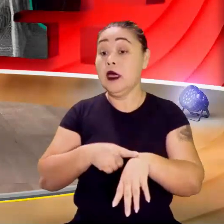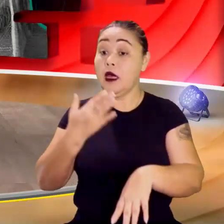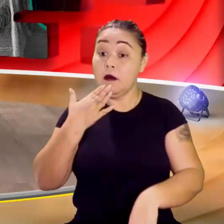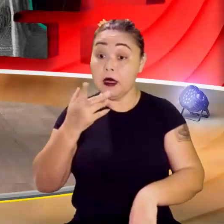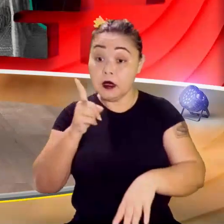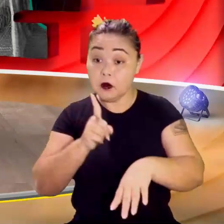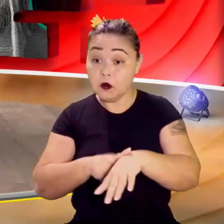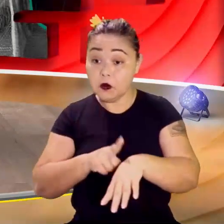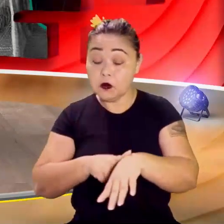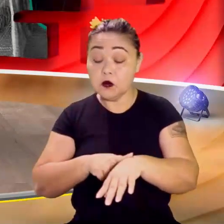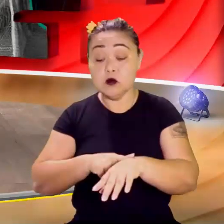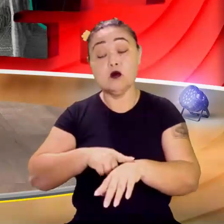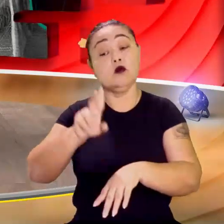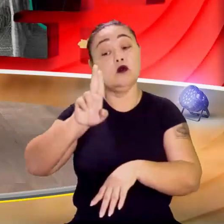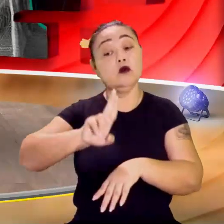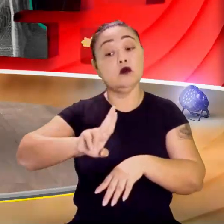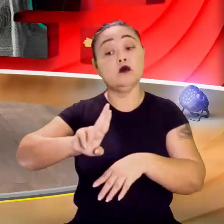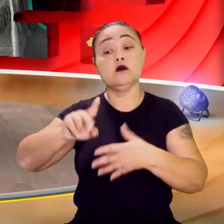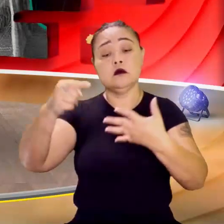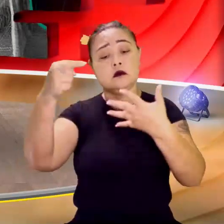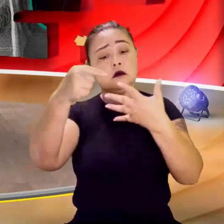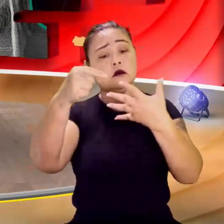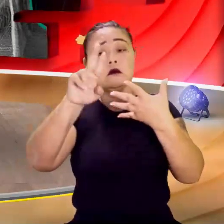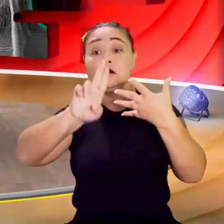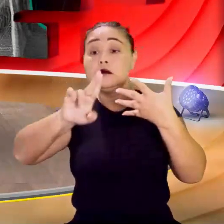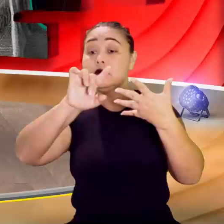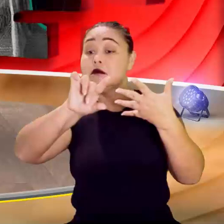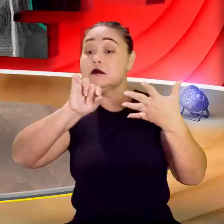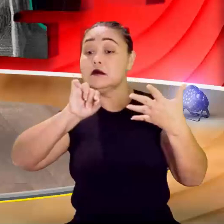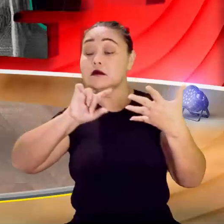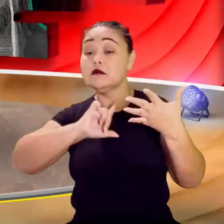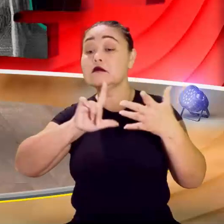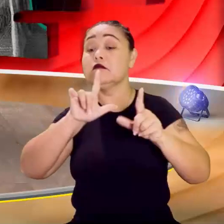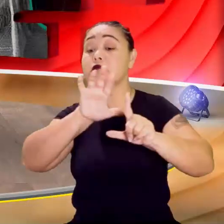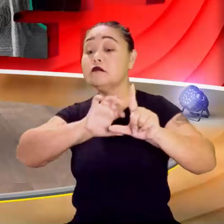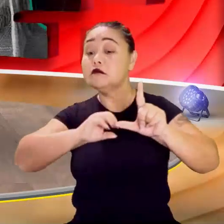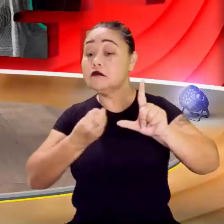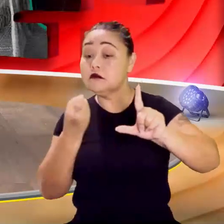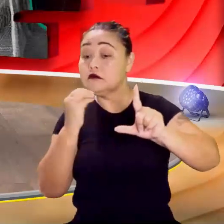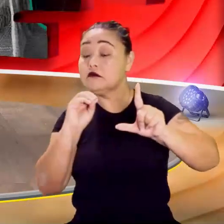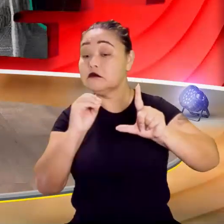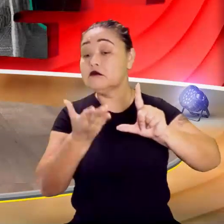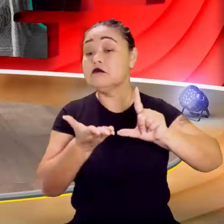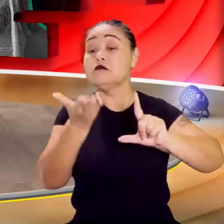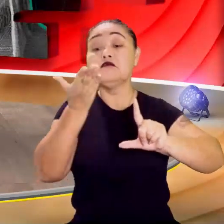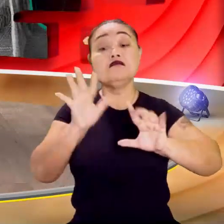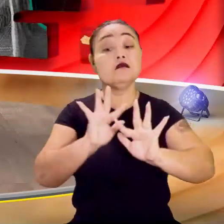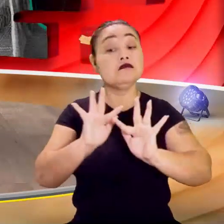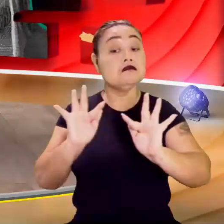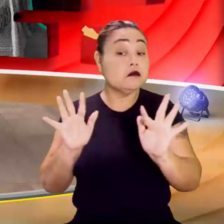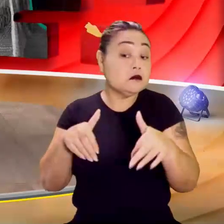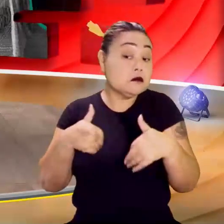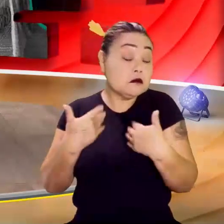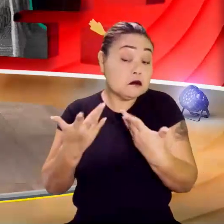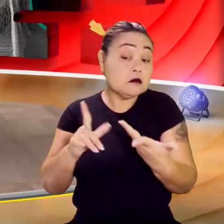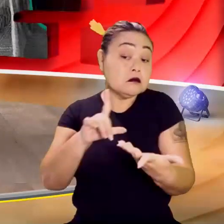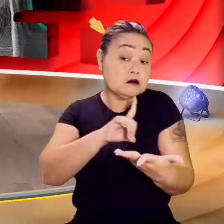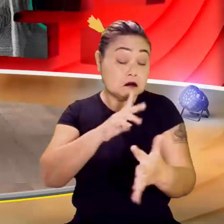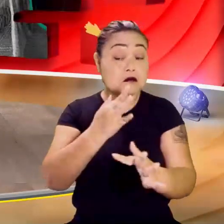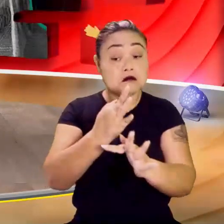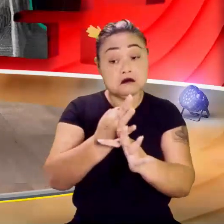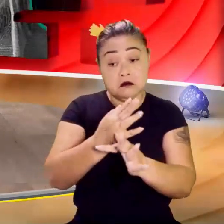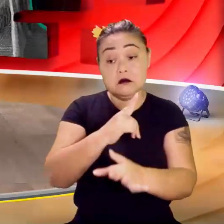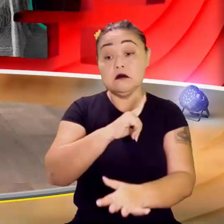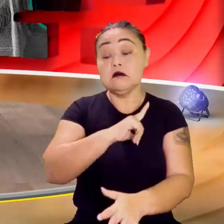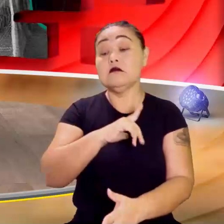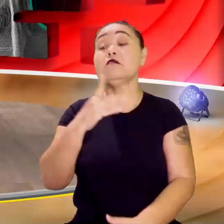pede o tempo, eu vou ter que aplicar uma propriedade do logaritmo para poder resolver. Simples assim. Simples assim. Tem na